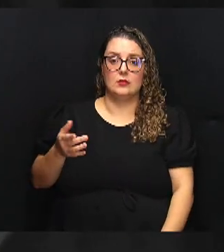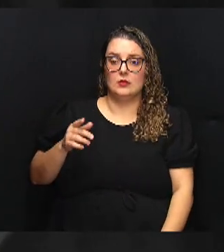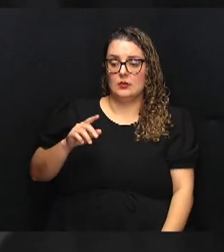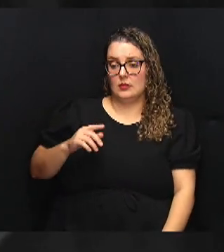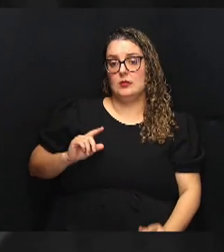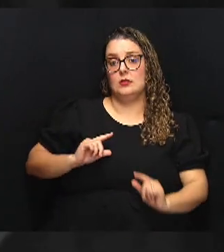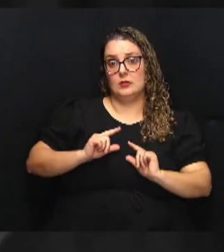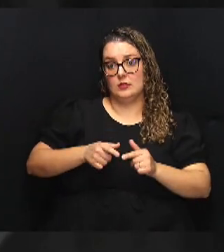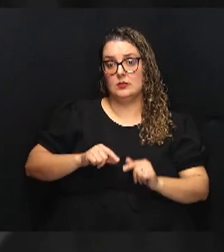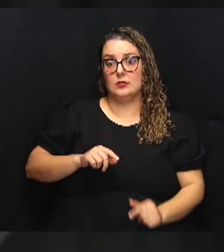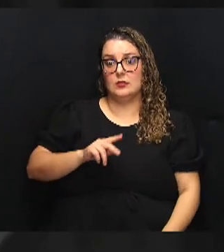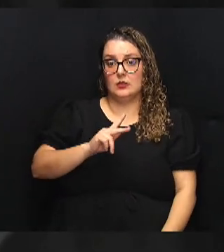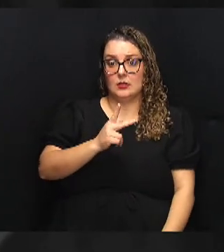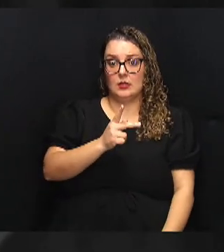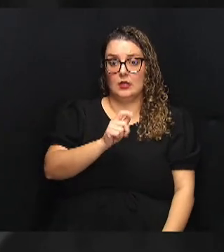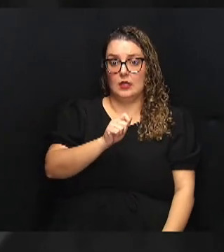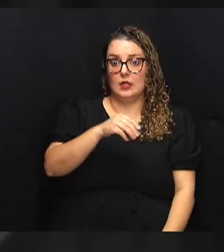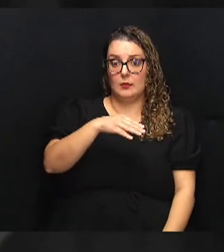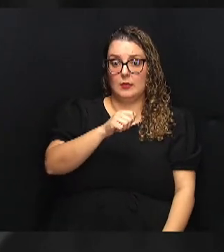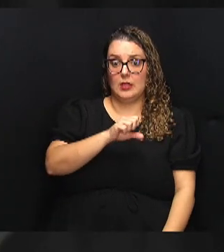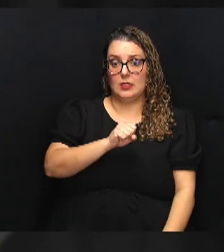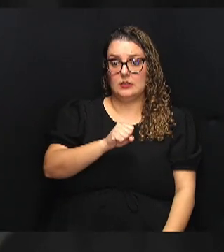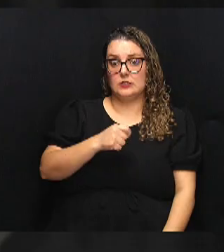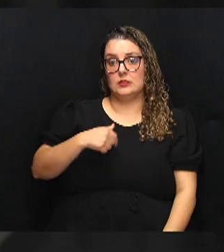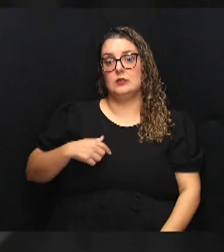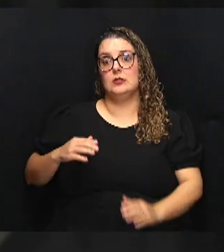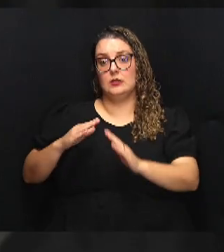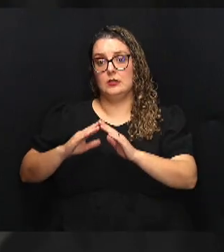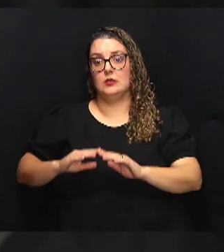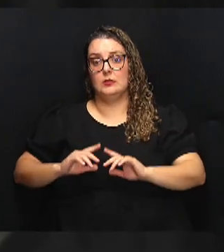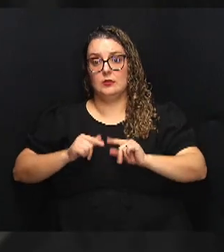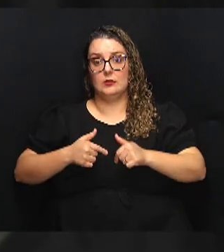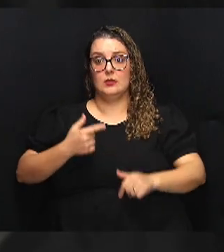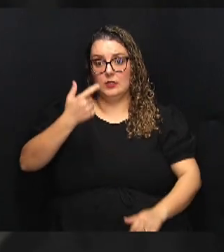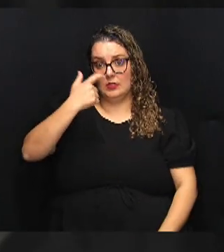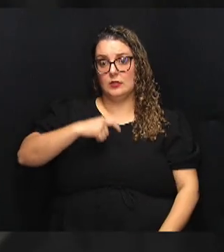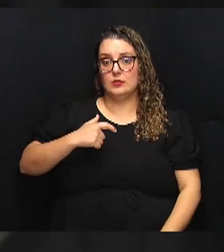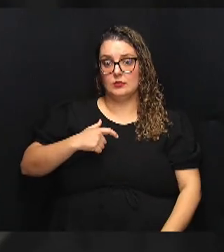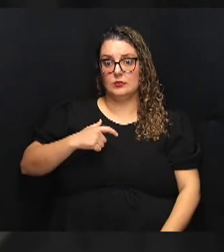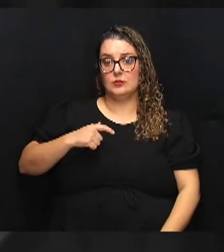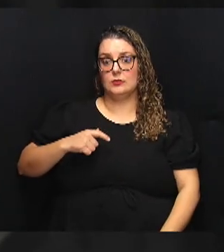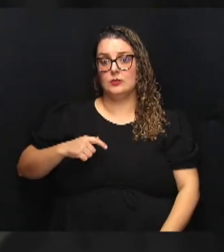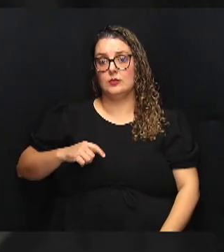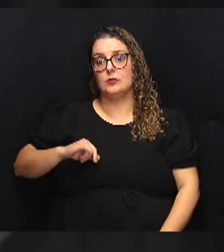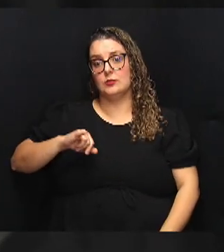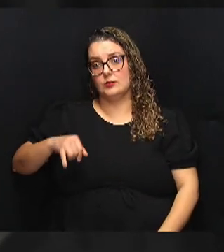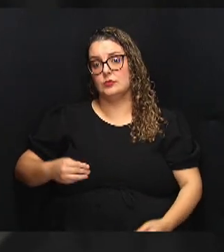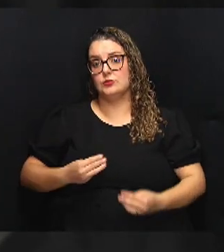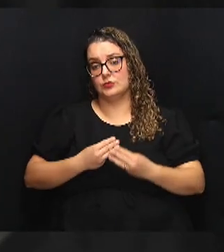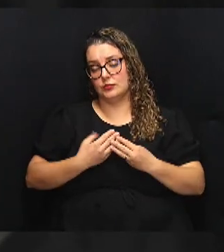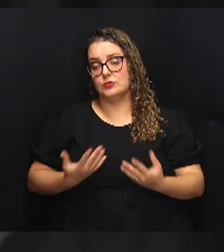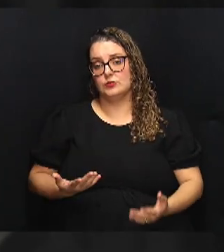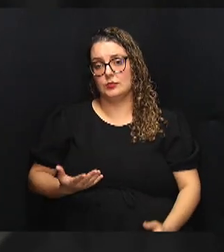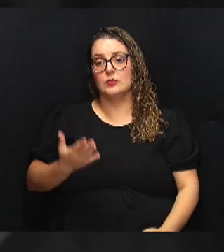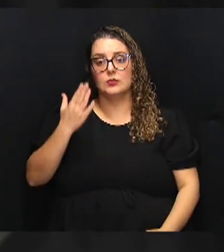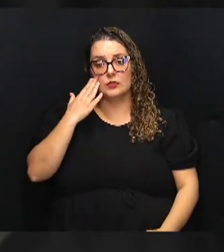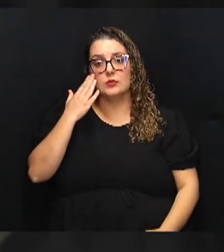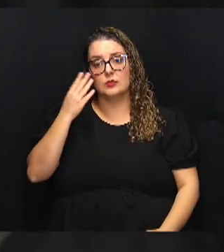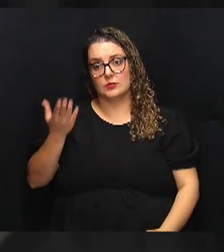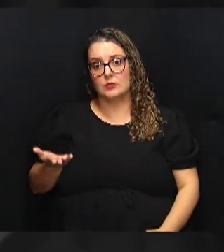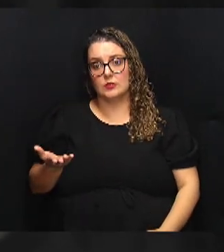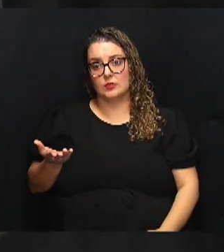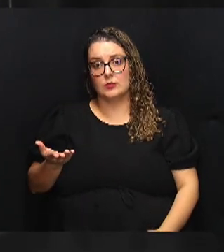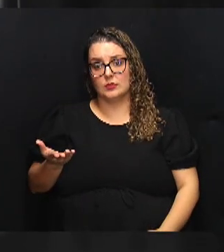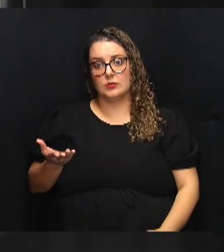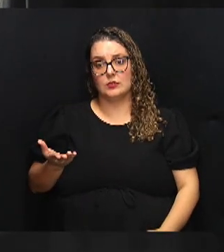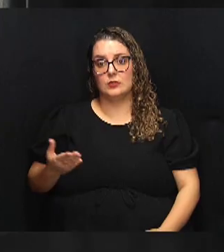posso falar com propriedade, morei em Israel, sou judeu, então eu sei com propriedade como é que funciona lá. Então, o que chega aqui muitas vezes